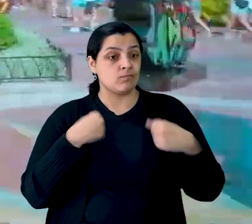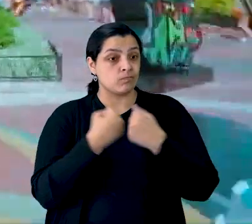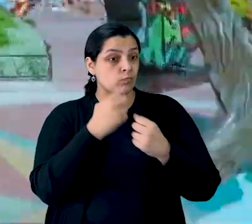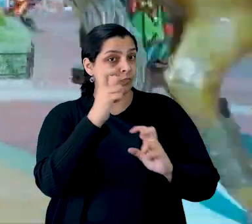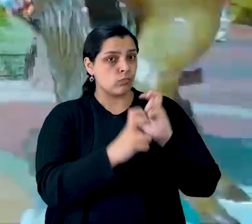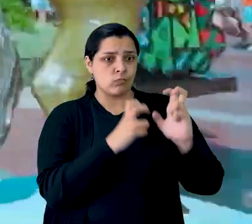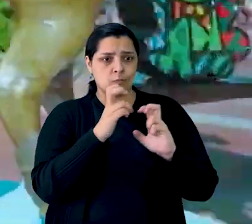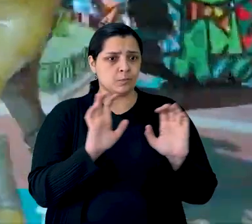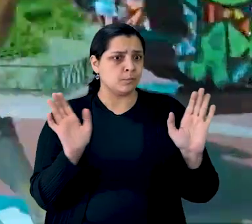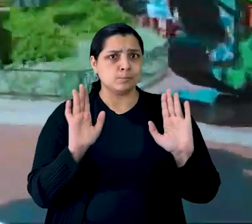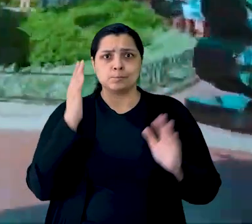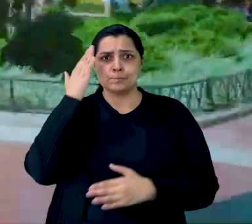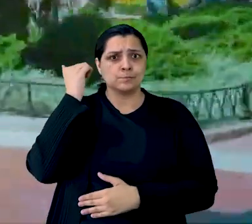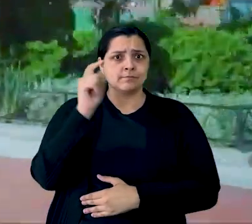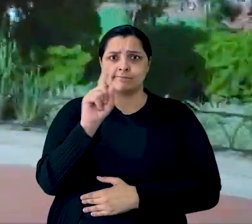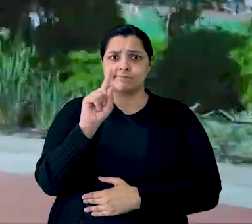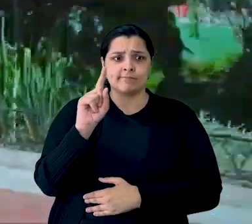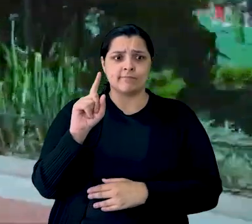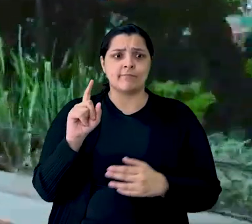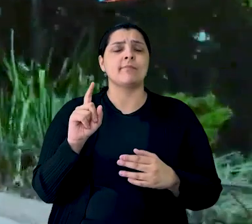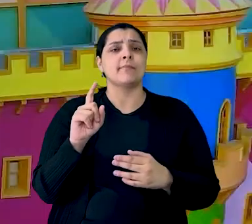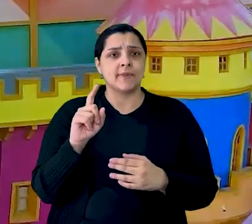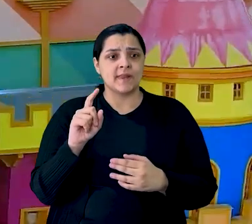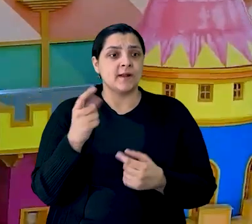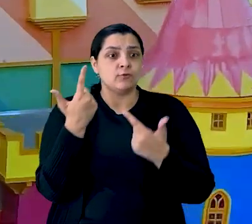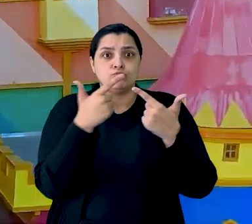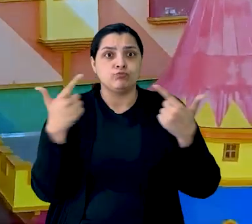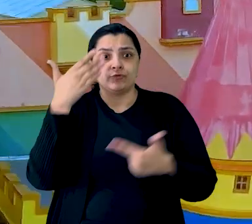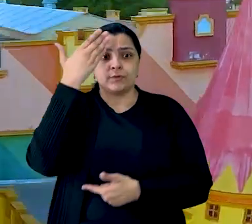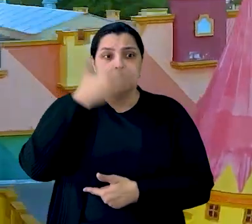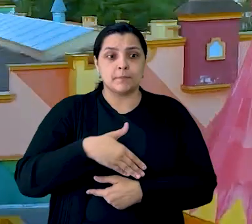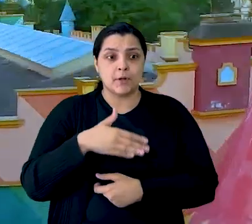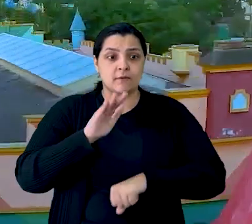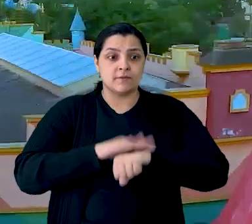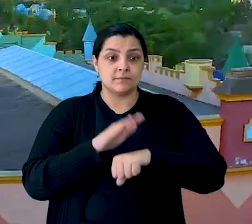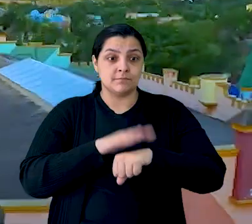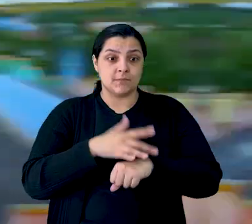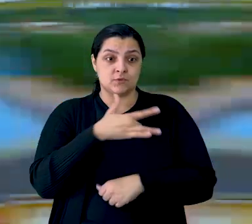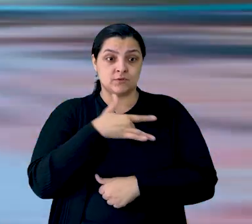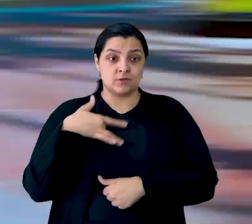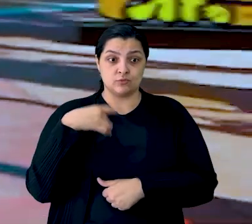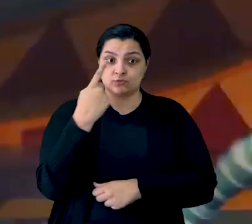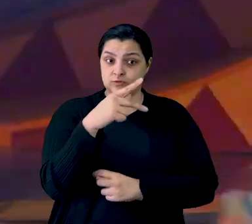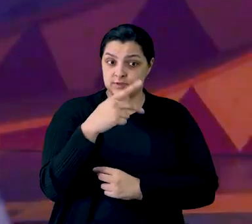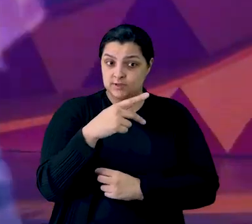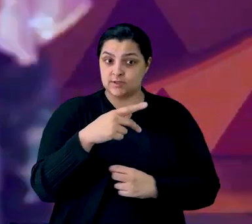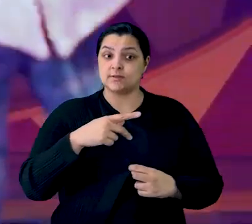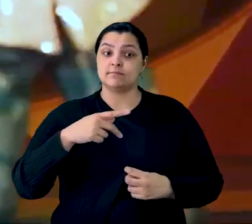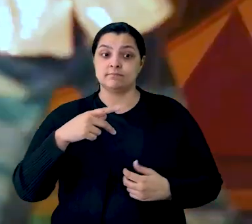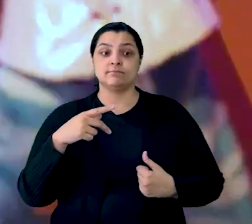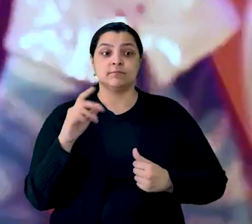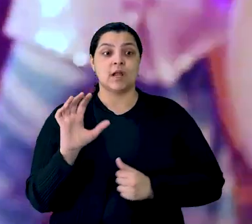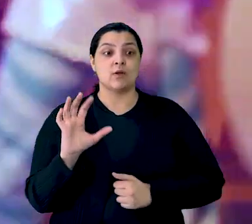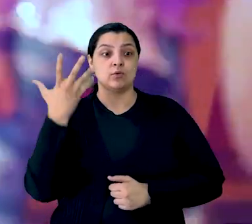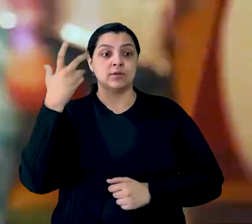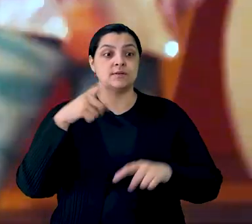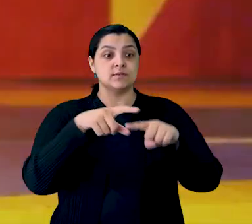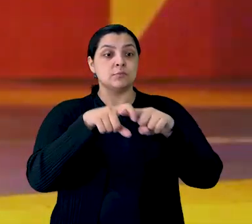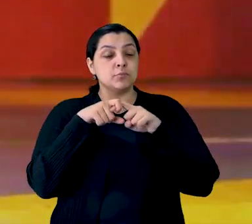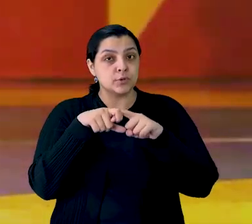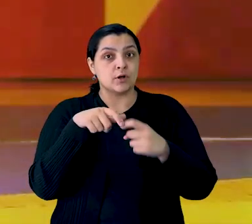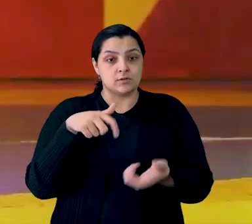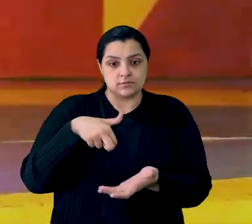A defesa do parque negou ter conhecimento do acidente, sustentou que não havia prova de que o estado de saúde atual da bailarina tivesse